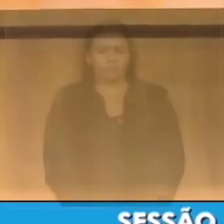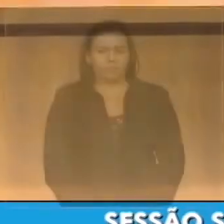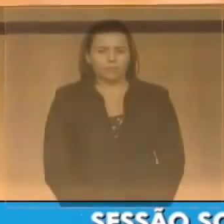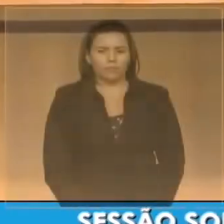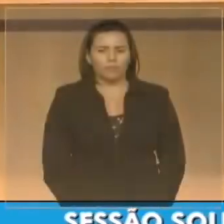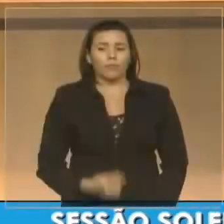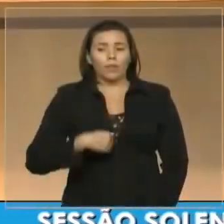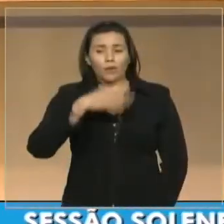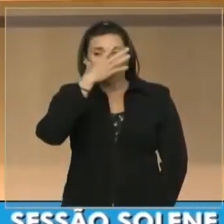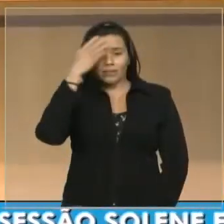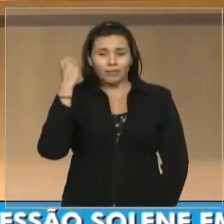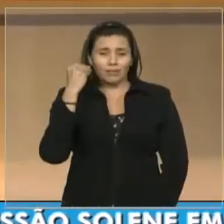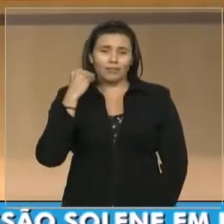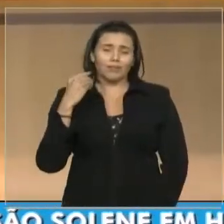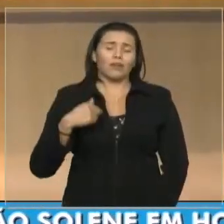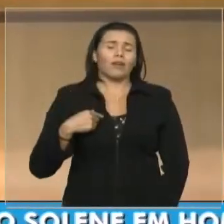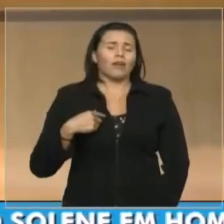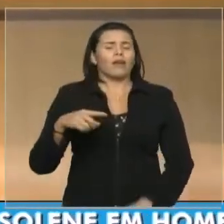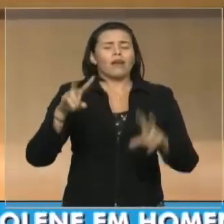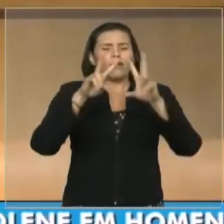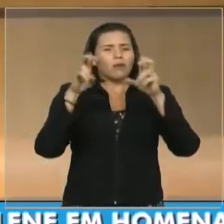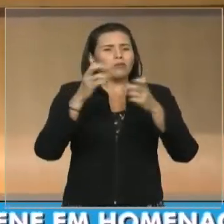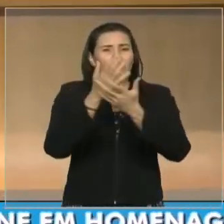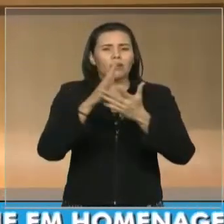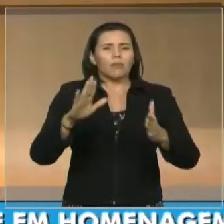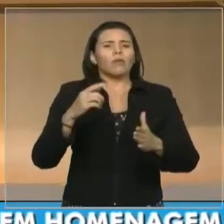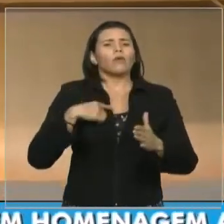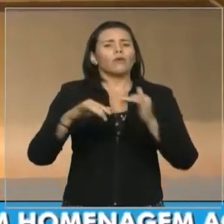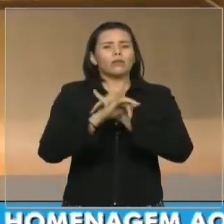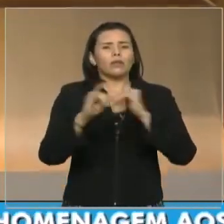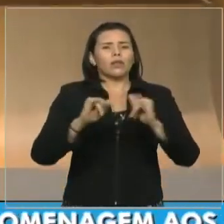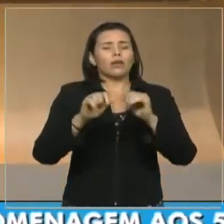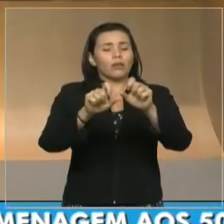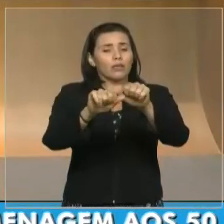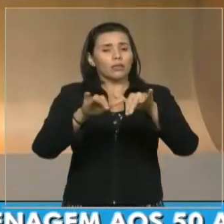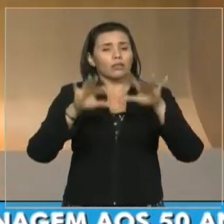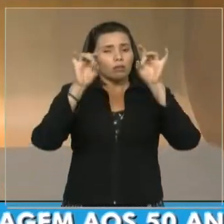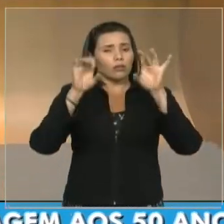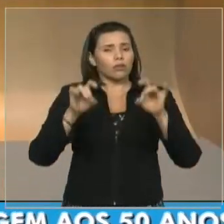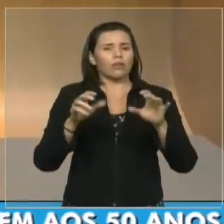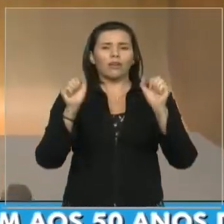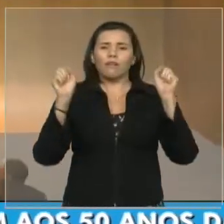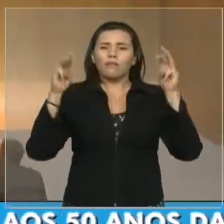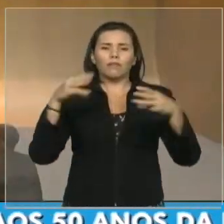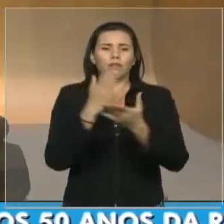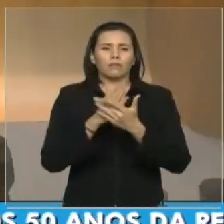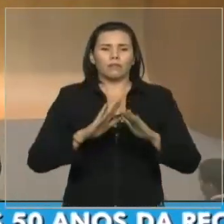Esqueci de encerrar a sessão. Nada mais havendo a tratar, declaro encerrada a presente sessão.